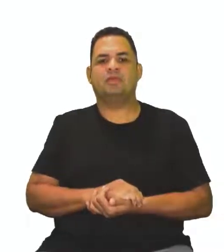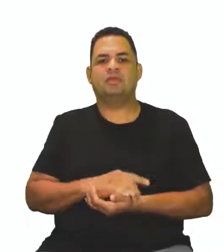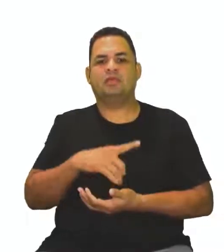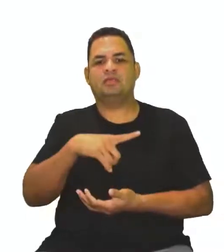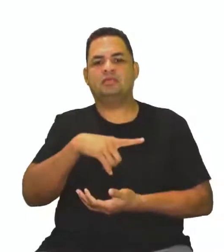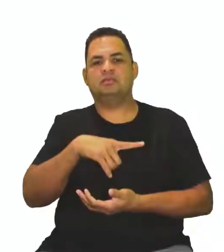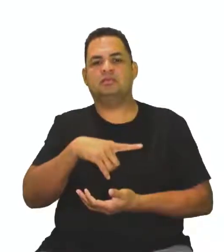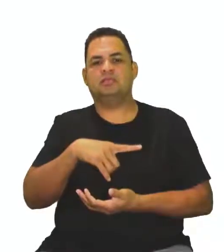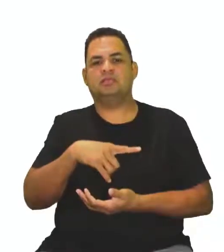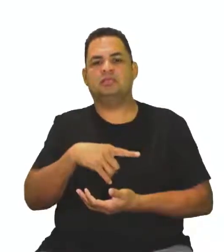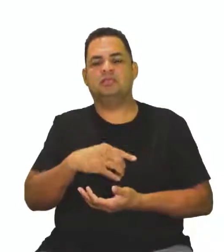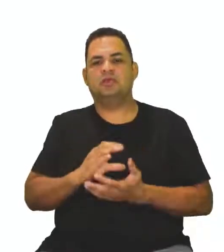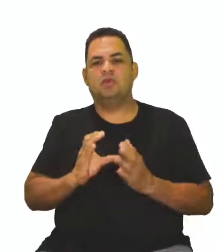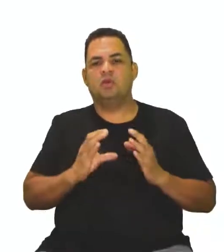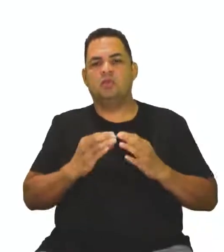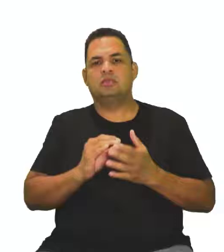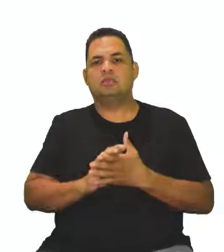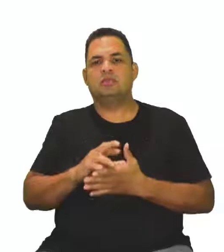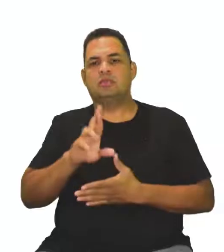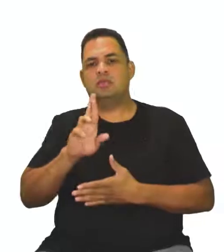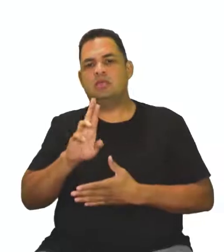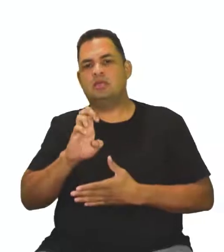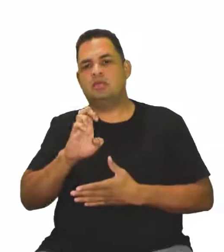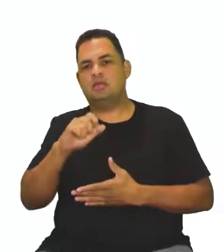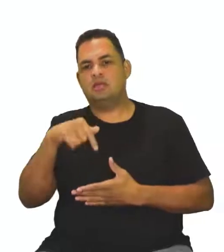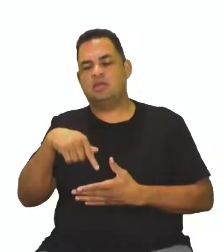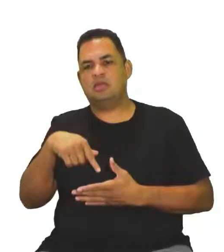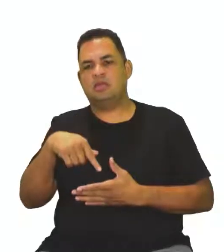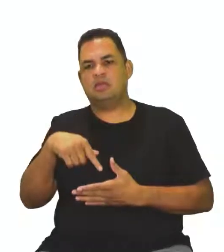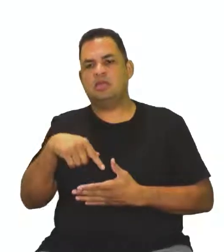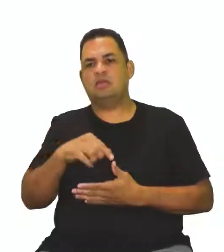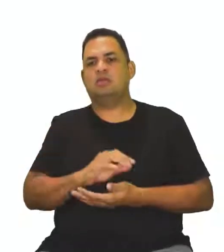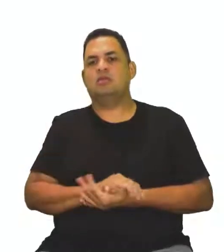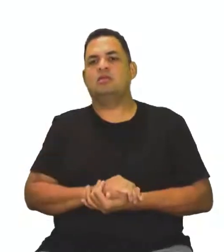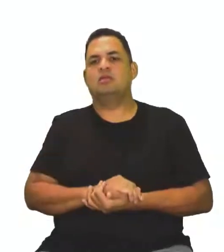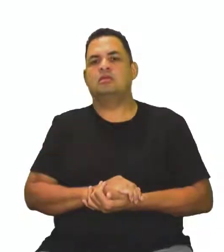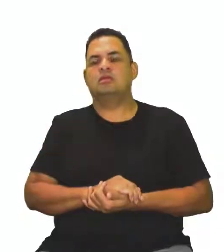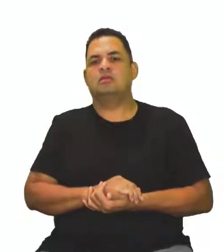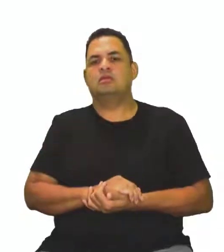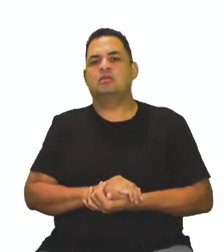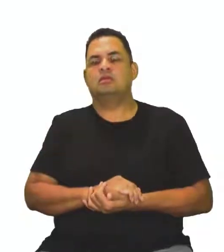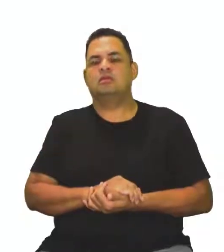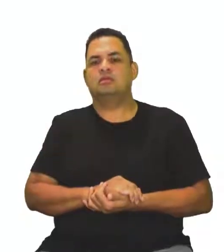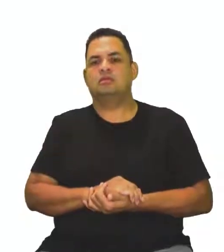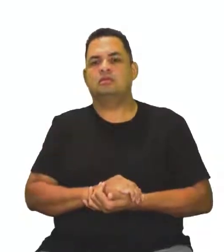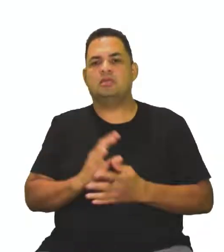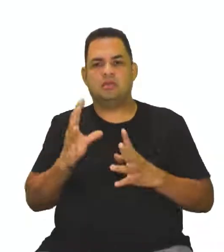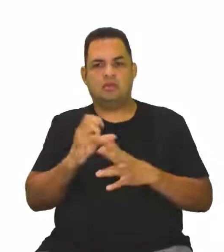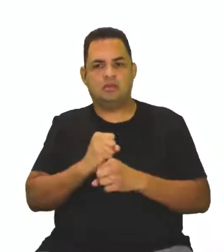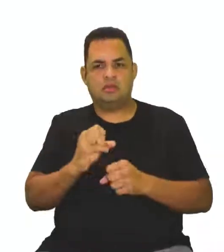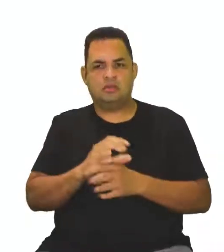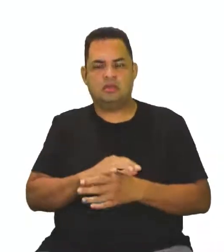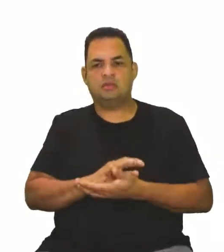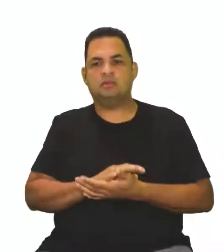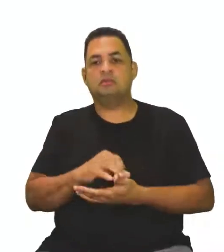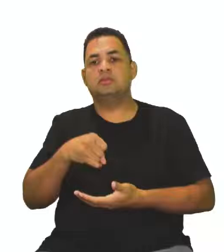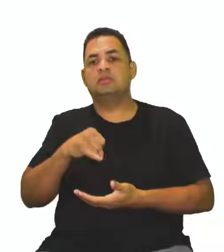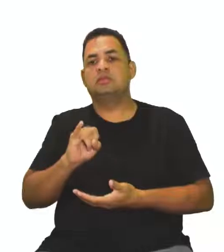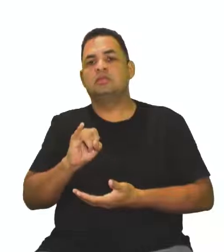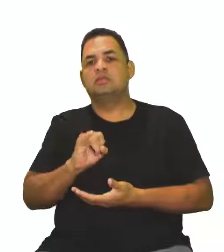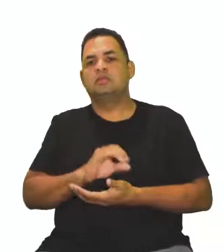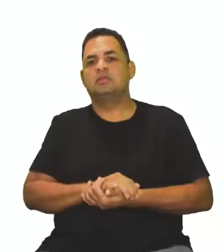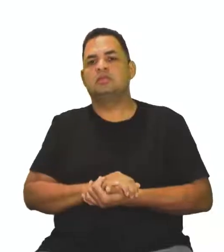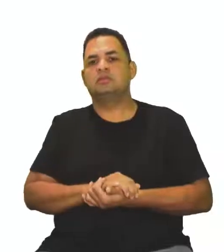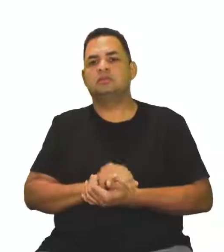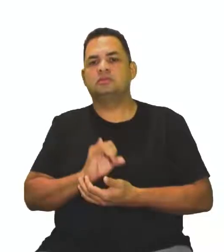circuito novamente. Resistência equivalente, nós vimos aqui que nós calculamos. Se a corrente